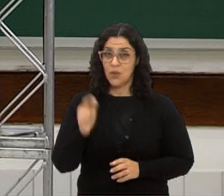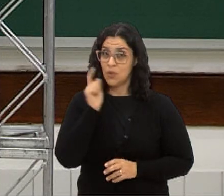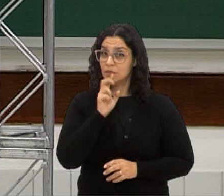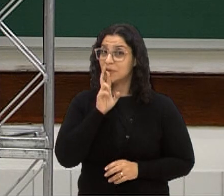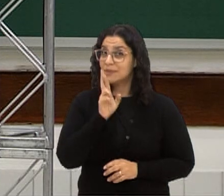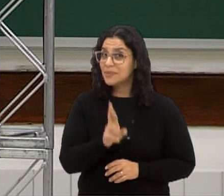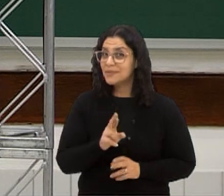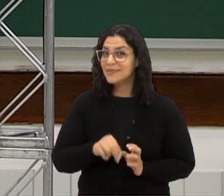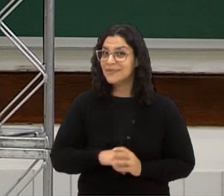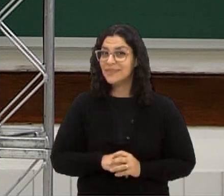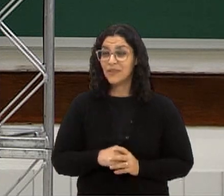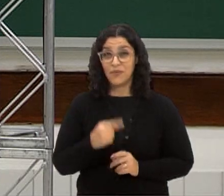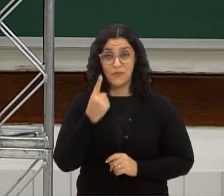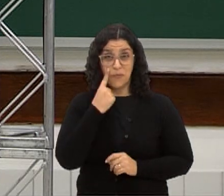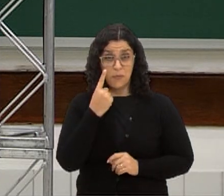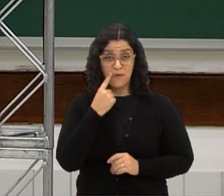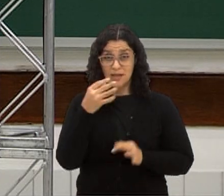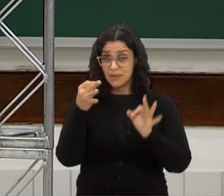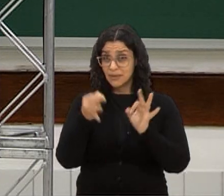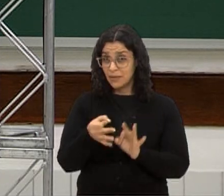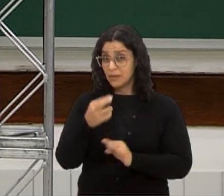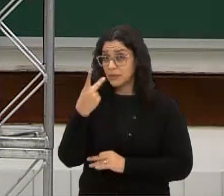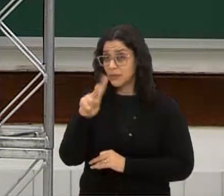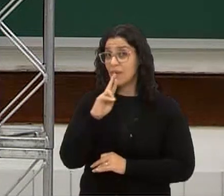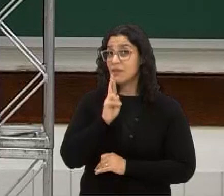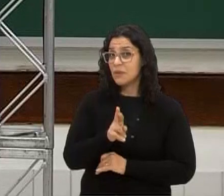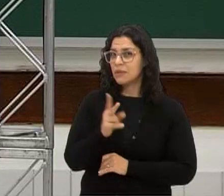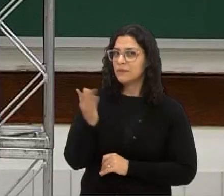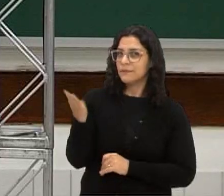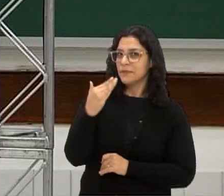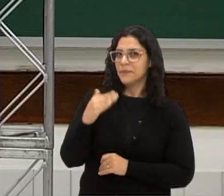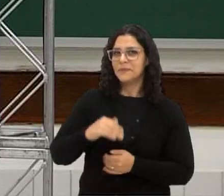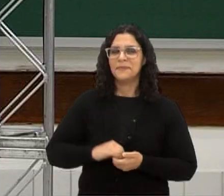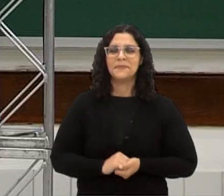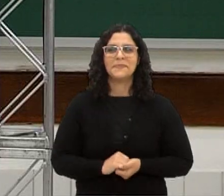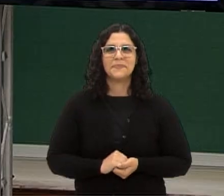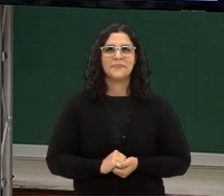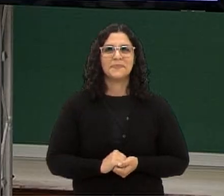Conseguiu responder? Vamos ver se está certo? Vamos lá?